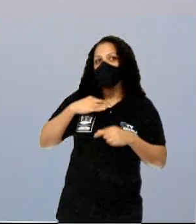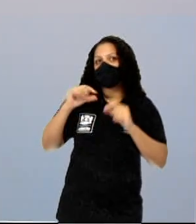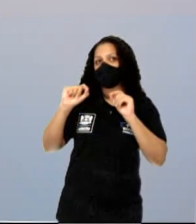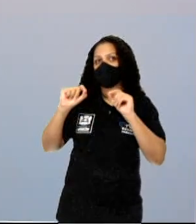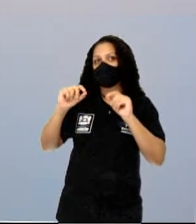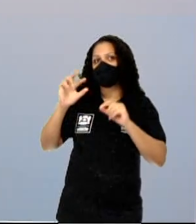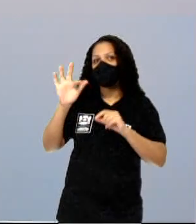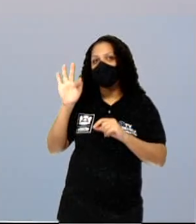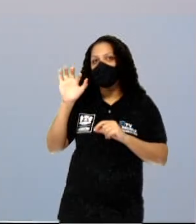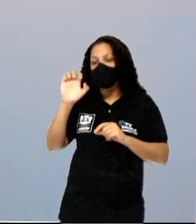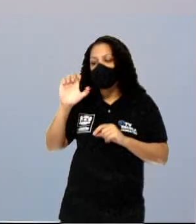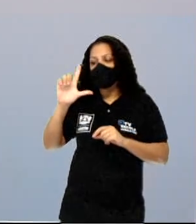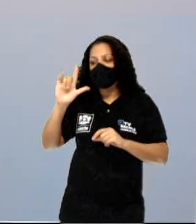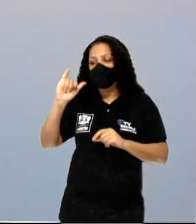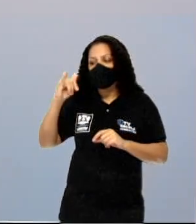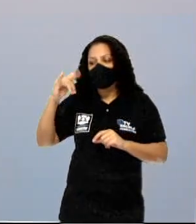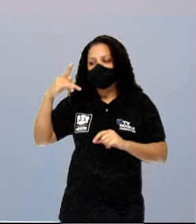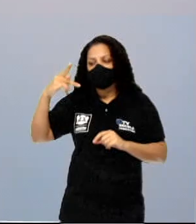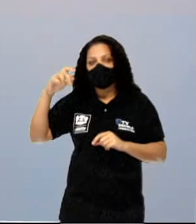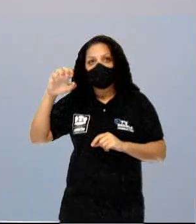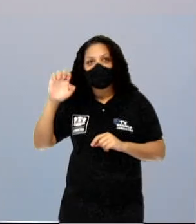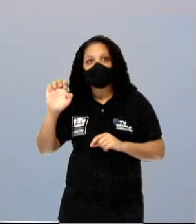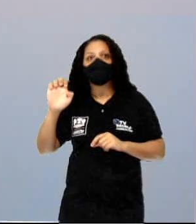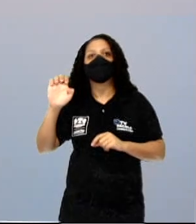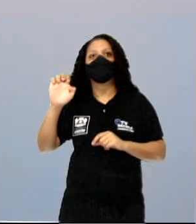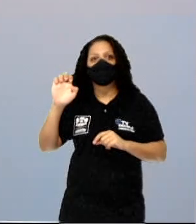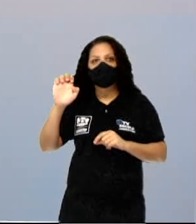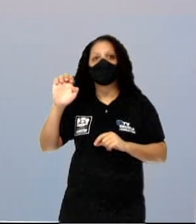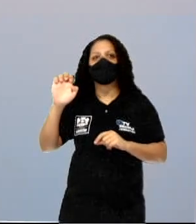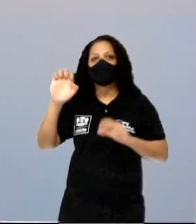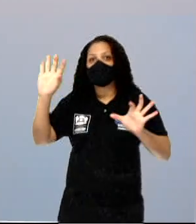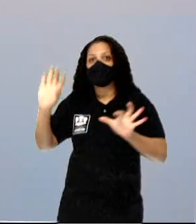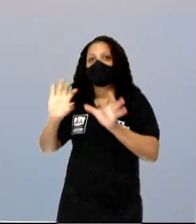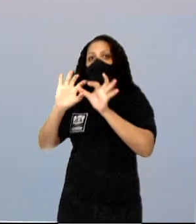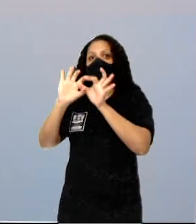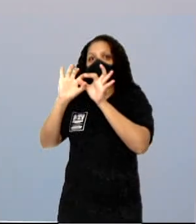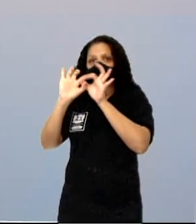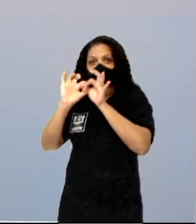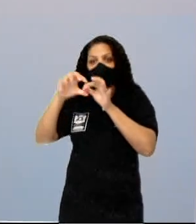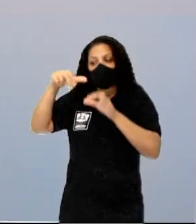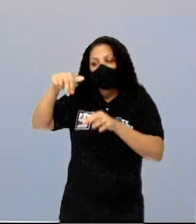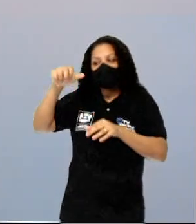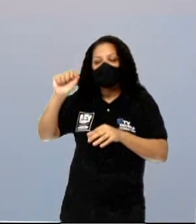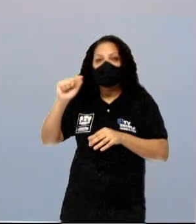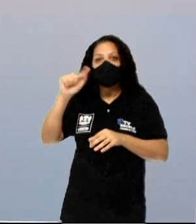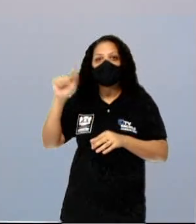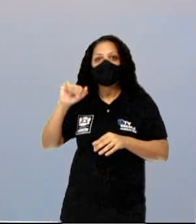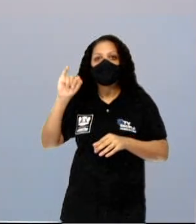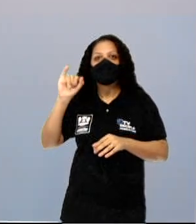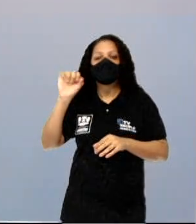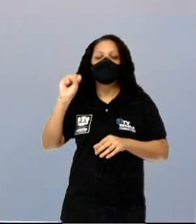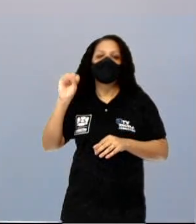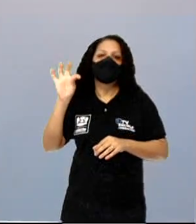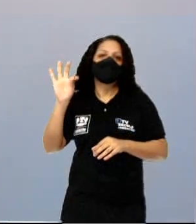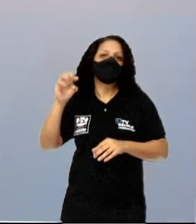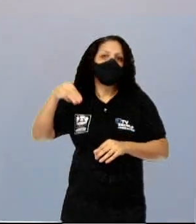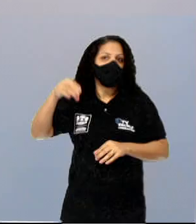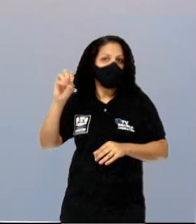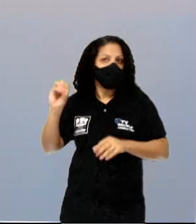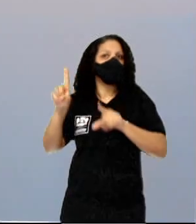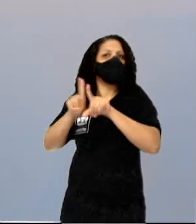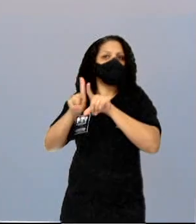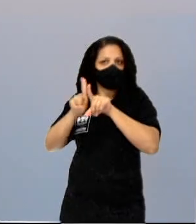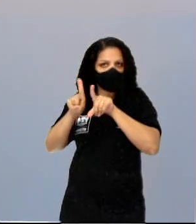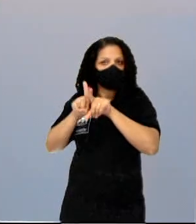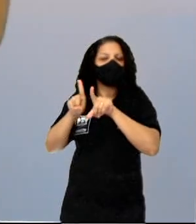que era muito identificado com o nazismo alemão, certo? Então, daí já dá para vocês perceberem o que era, então, essa polícia política,